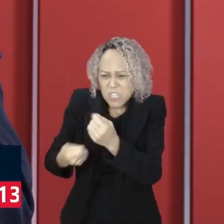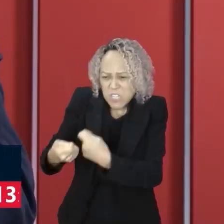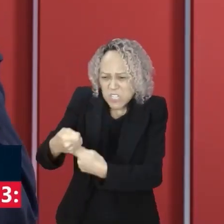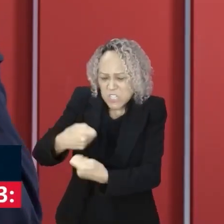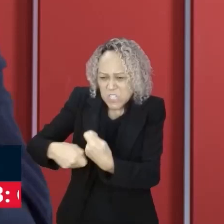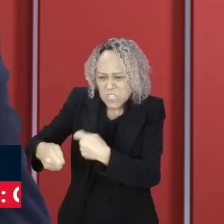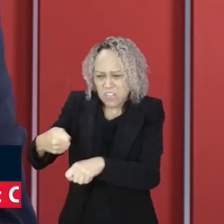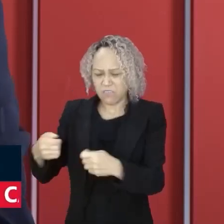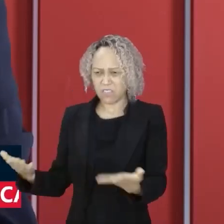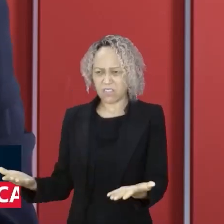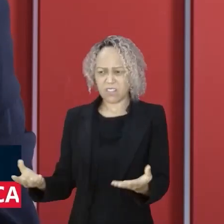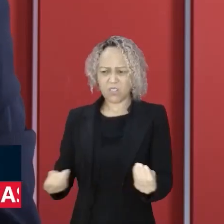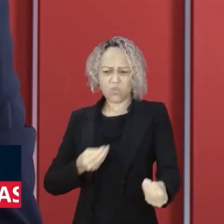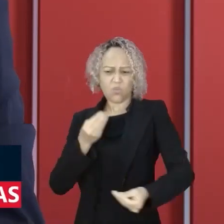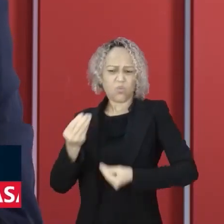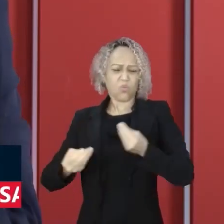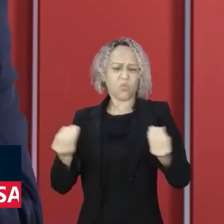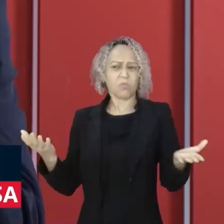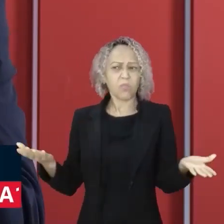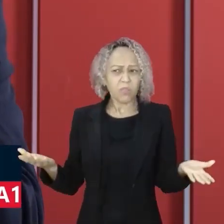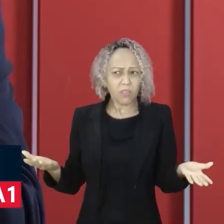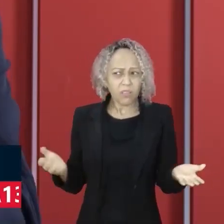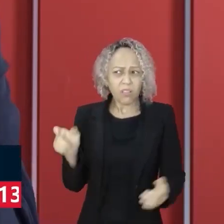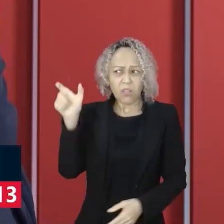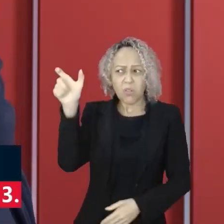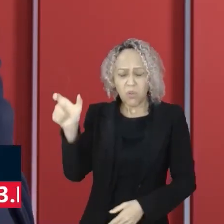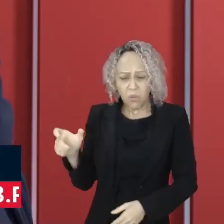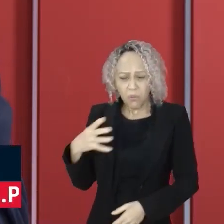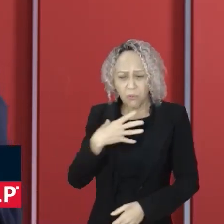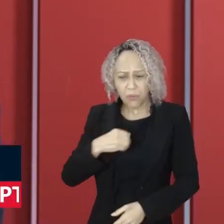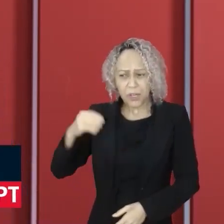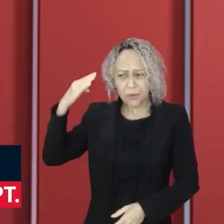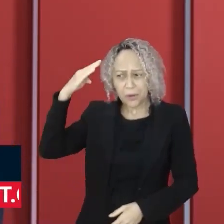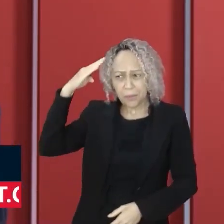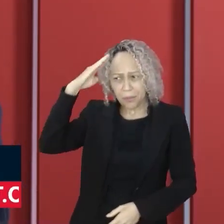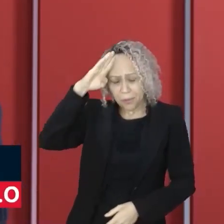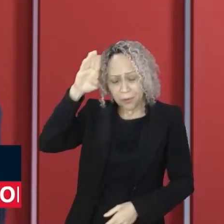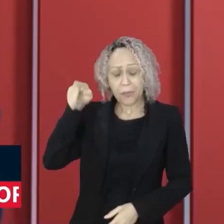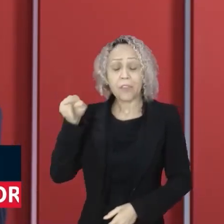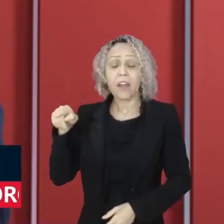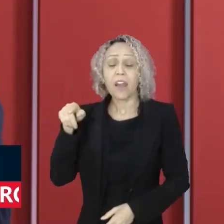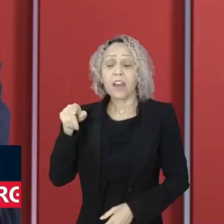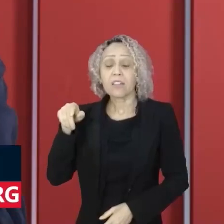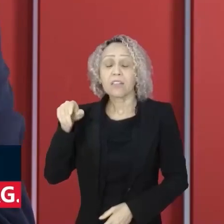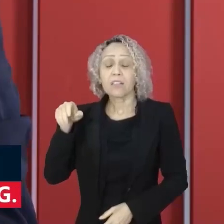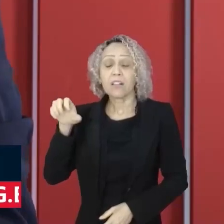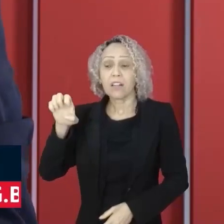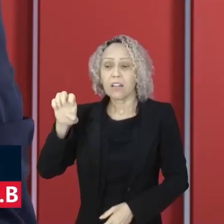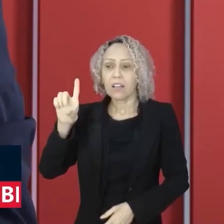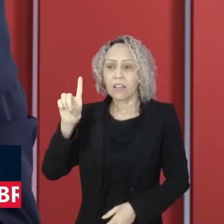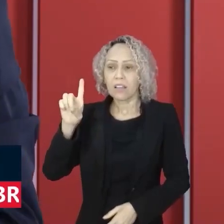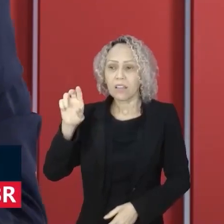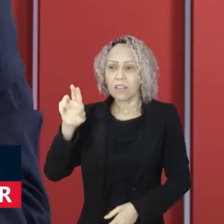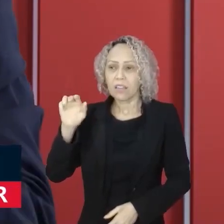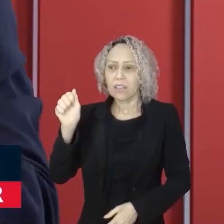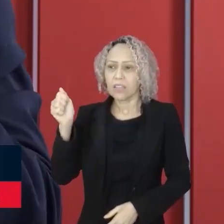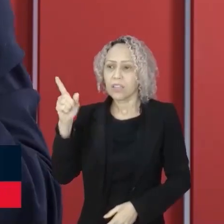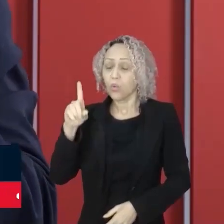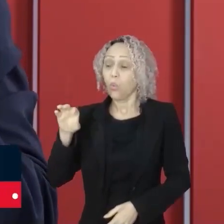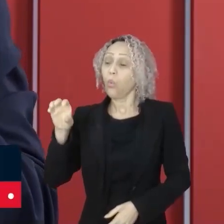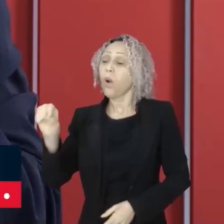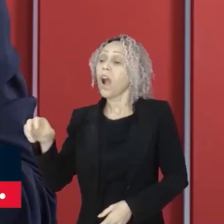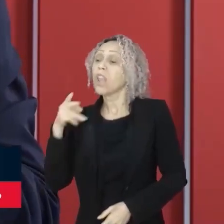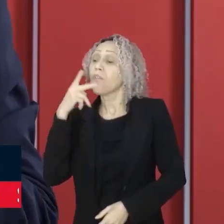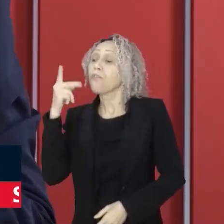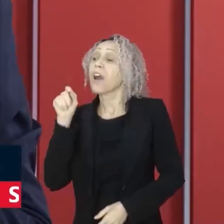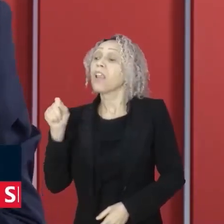o nome aqui porque eu acho que não merece, dizendo que professor que influencia ideologicamente alguém, ele está